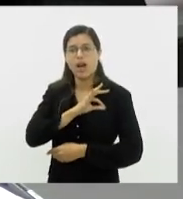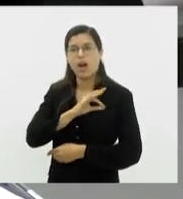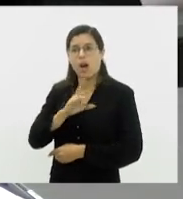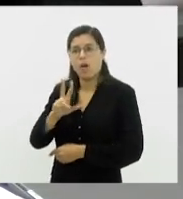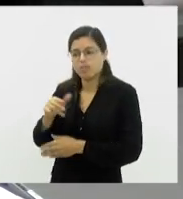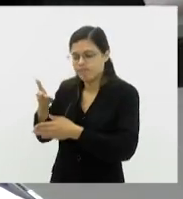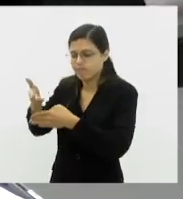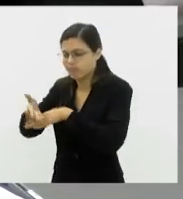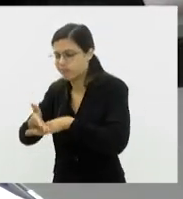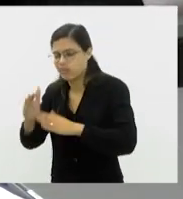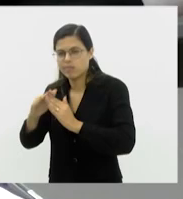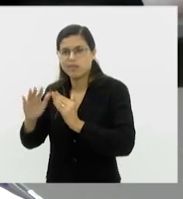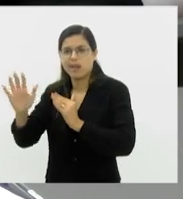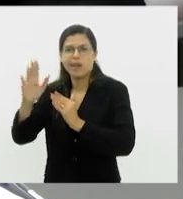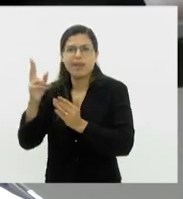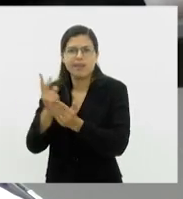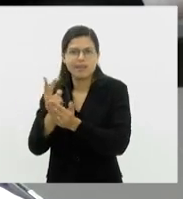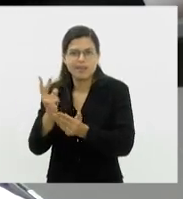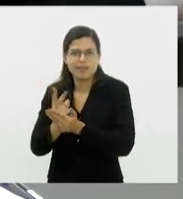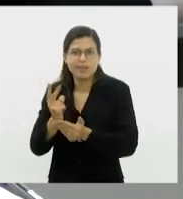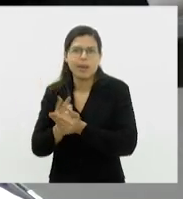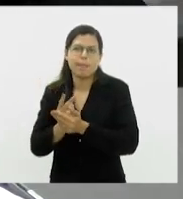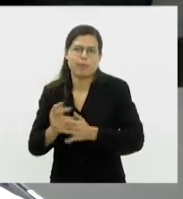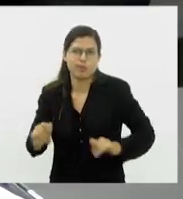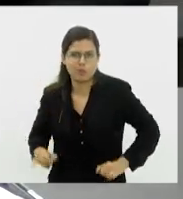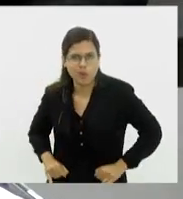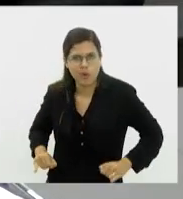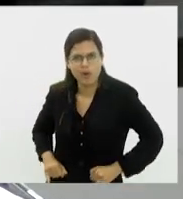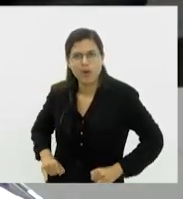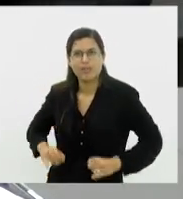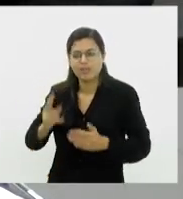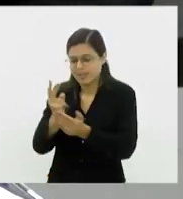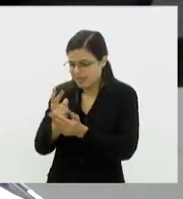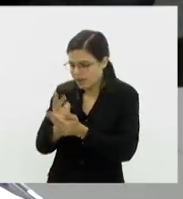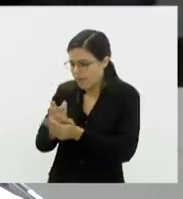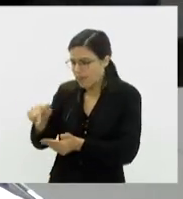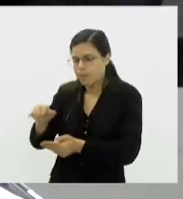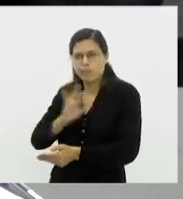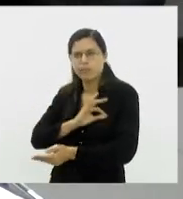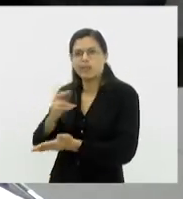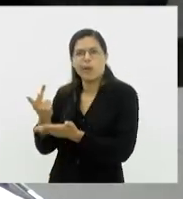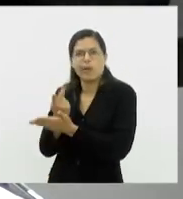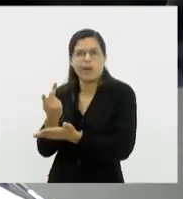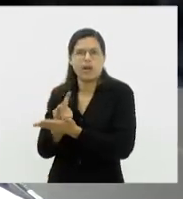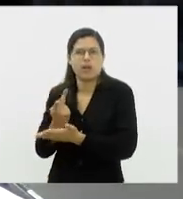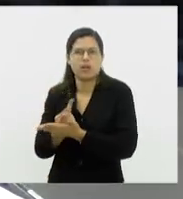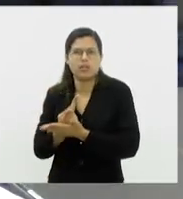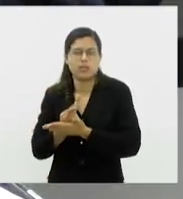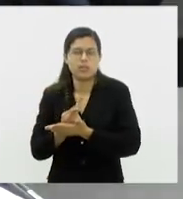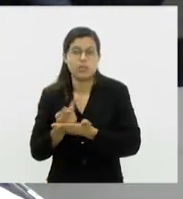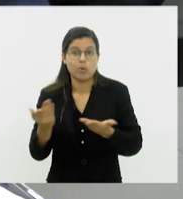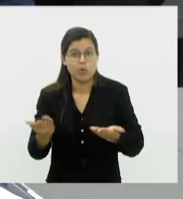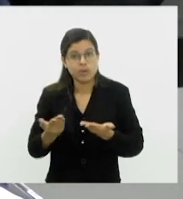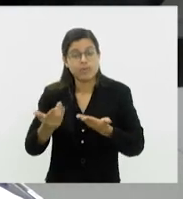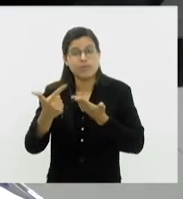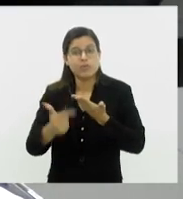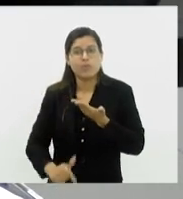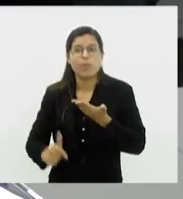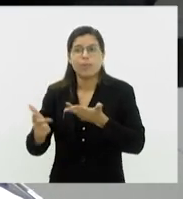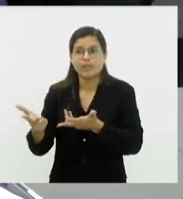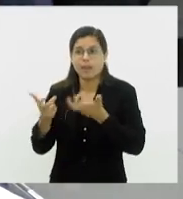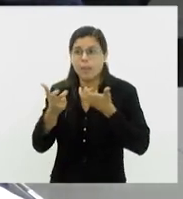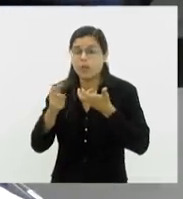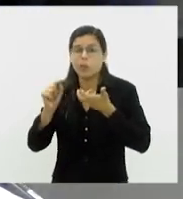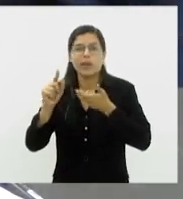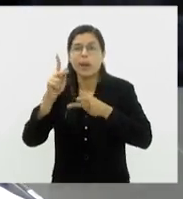é recriminado sempre é espancado e o policial sempre é o errado mas o que nós estamos vendo mais uma vez sendo enfático o que eu vejo é a